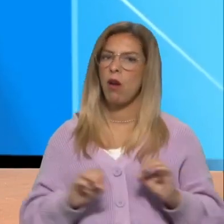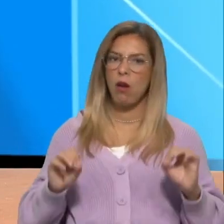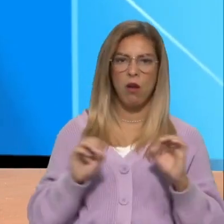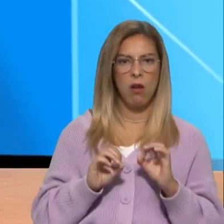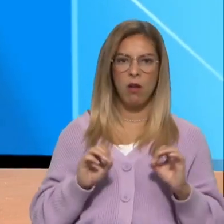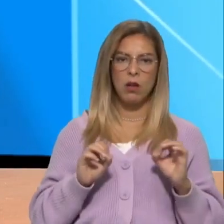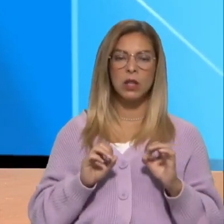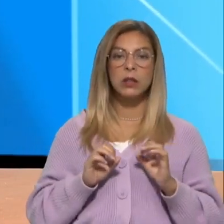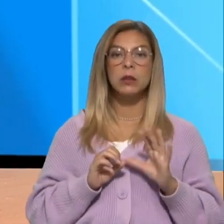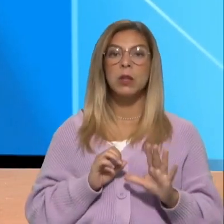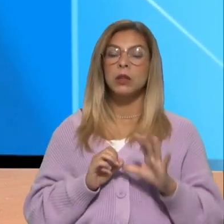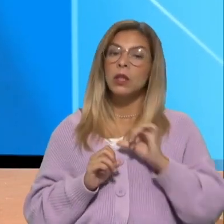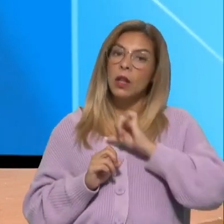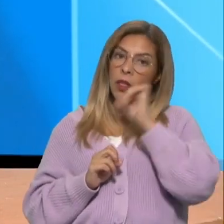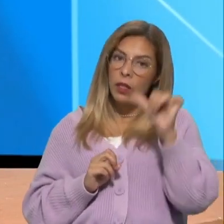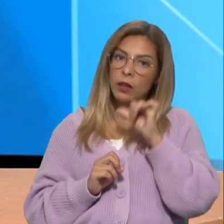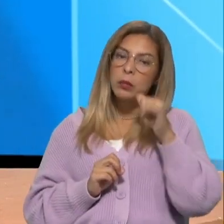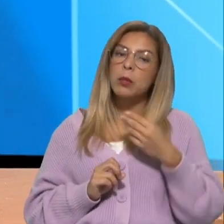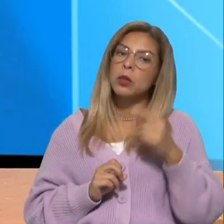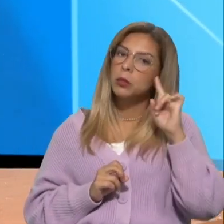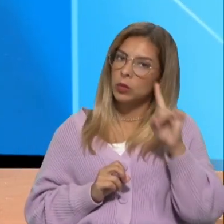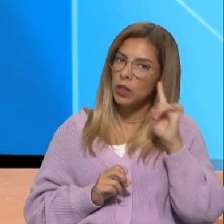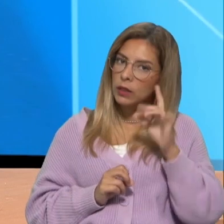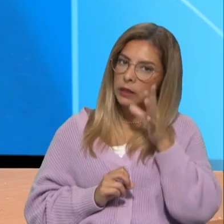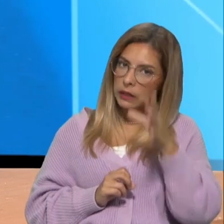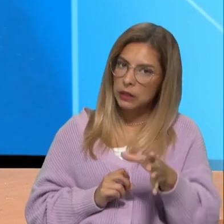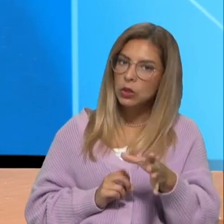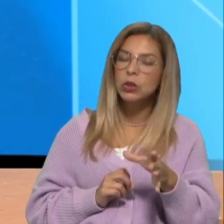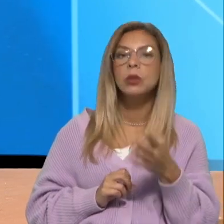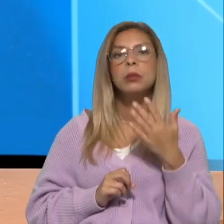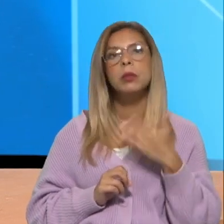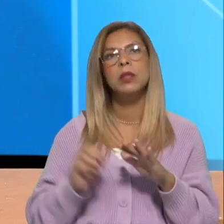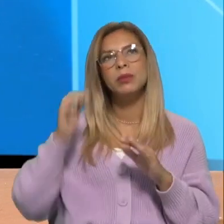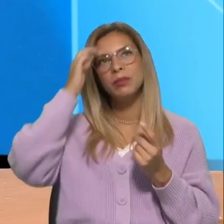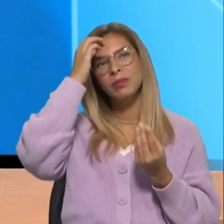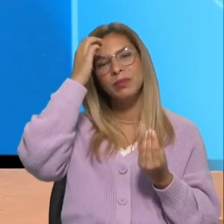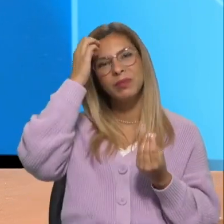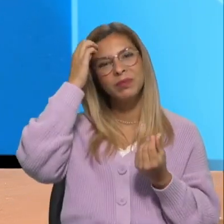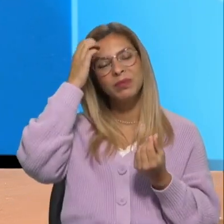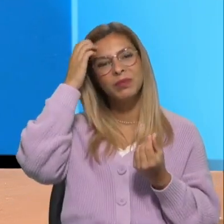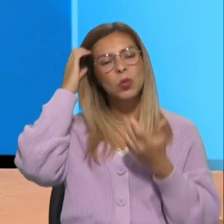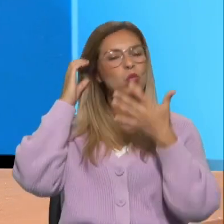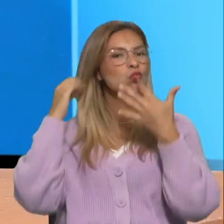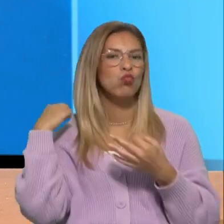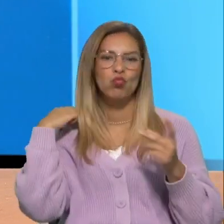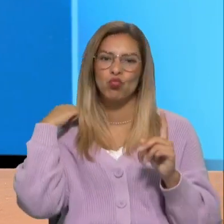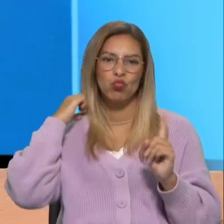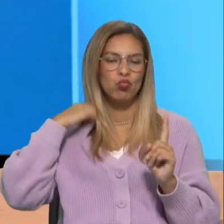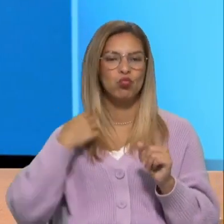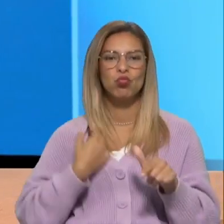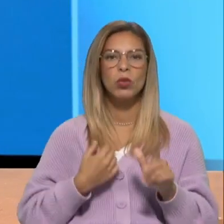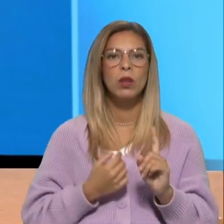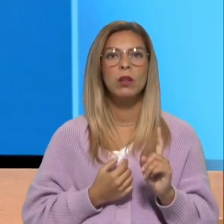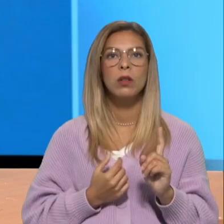temos nos média e que é importante, mas que acaba por ser um bocadinho injusto também para com a situação, que é a